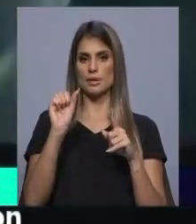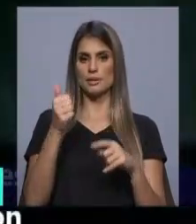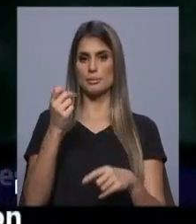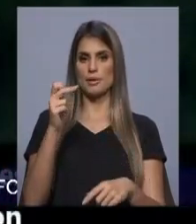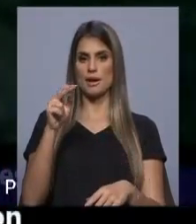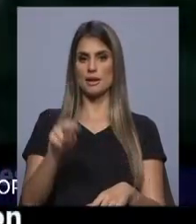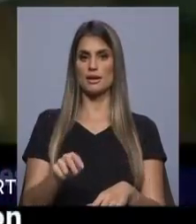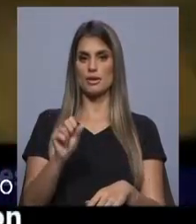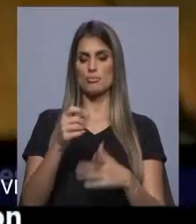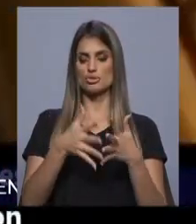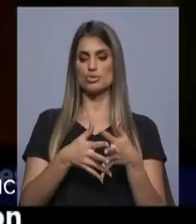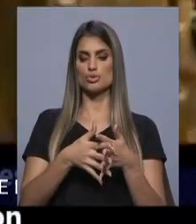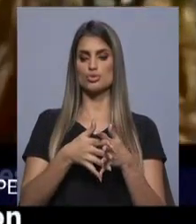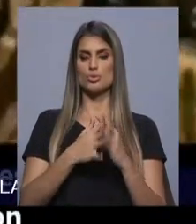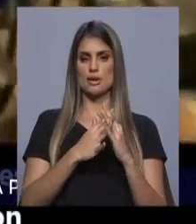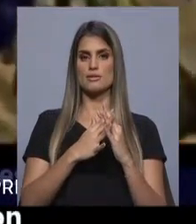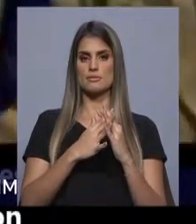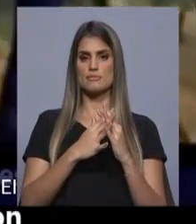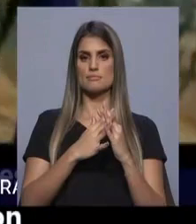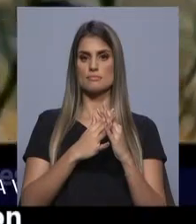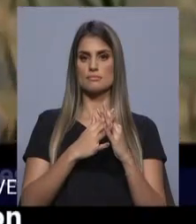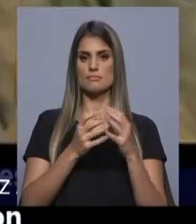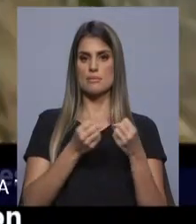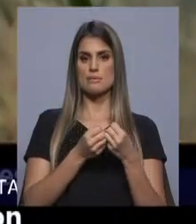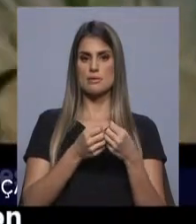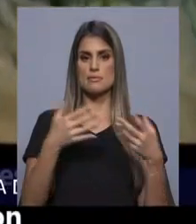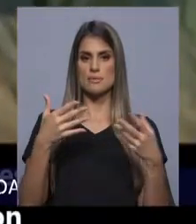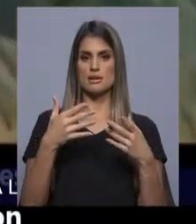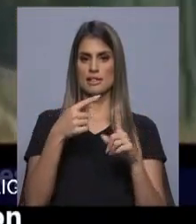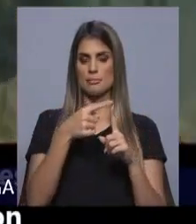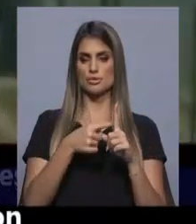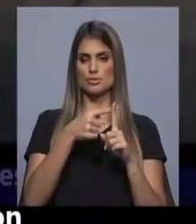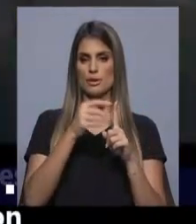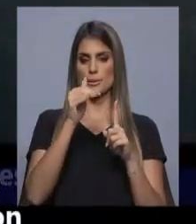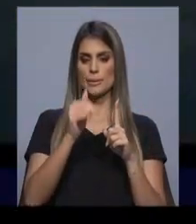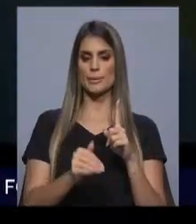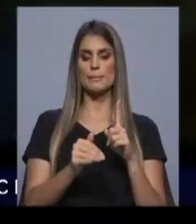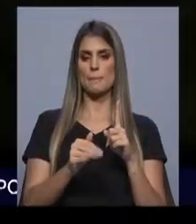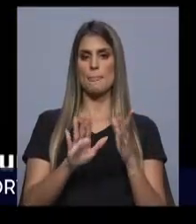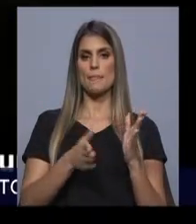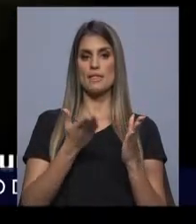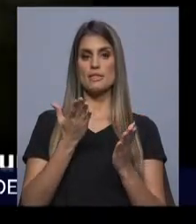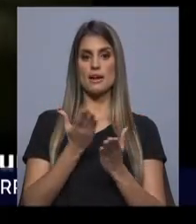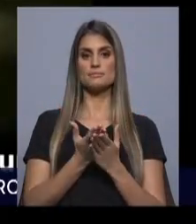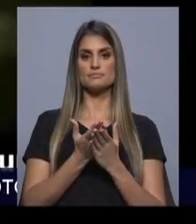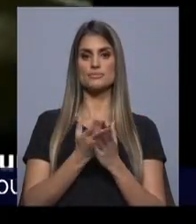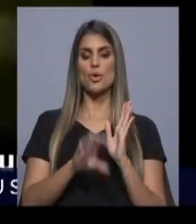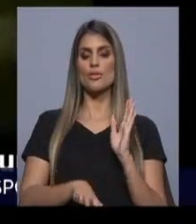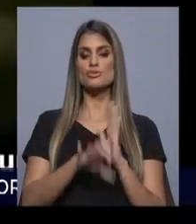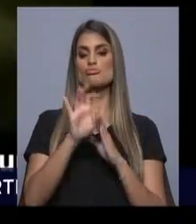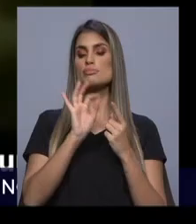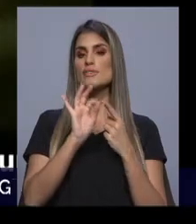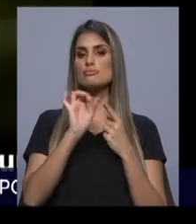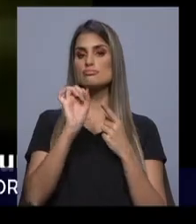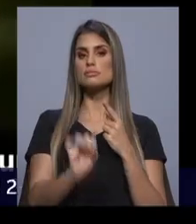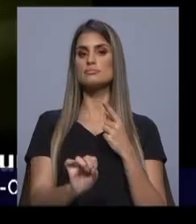é de uma estrutura que foi crescendo muitíssimo ao longo do tempo e arrefecendo. E isso leva a que traga condições específicas